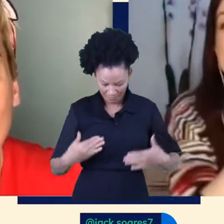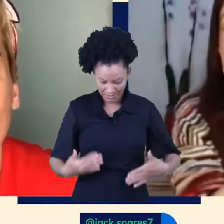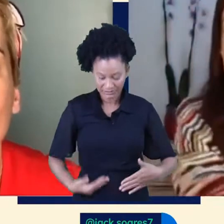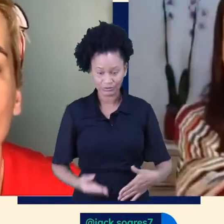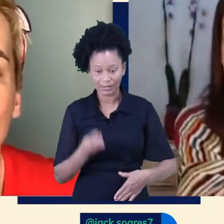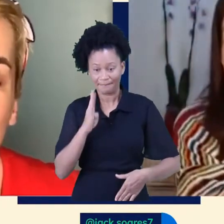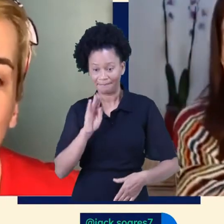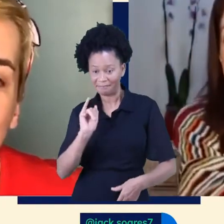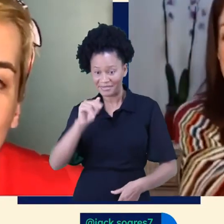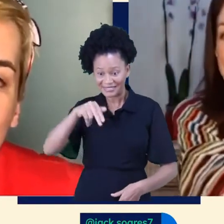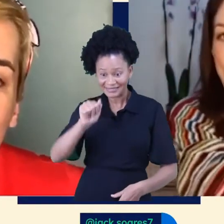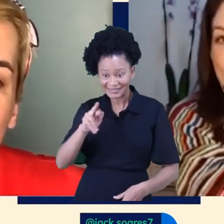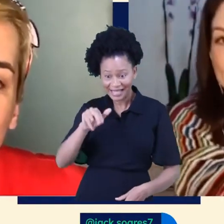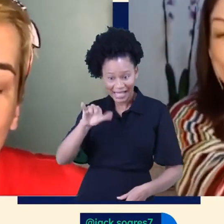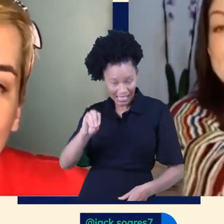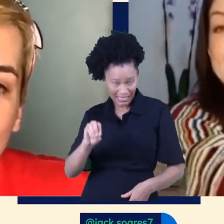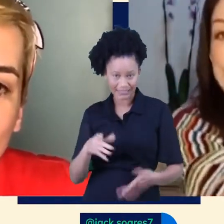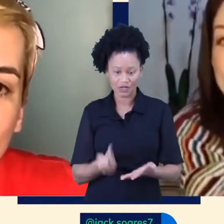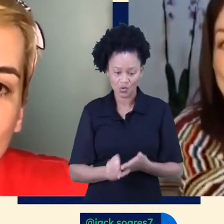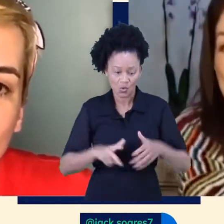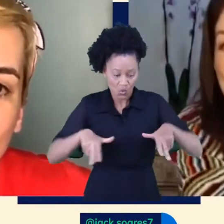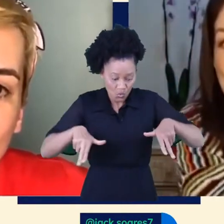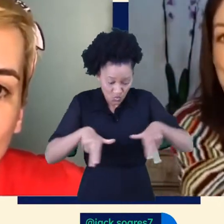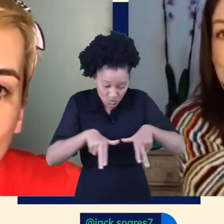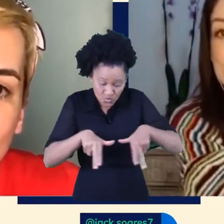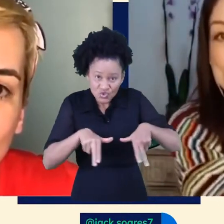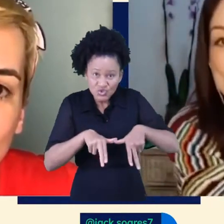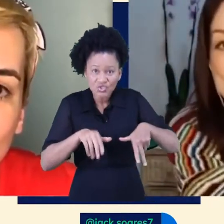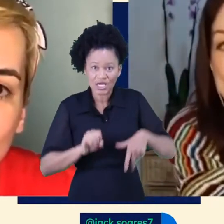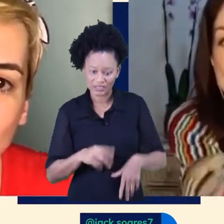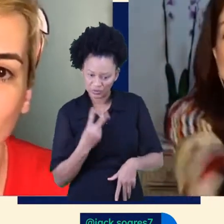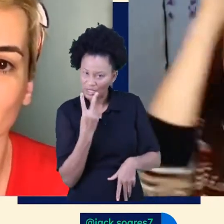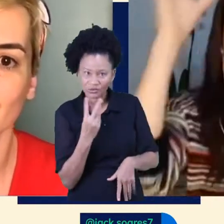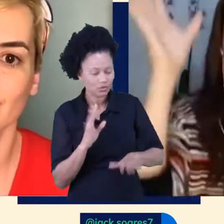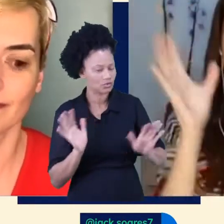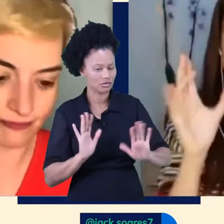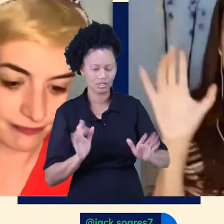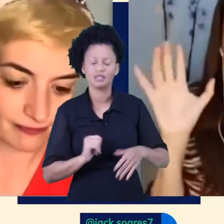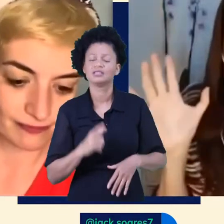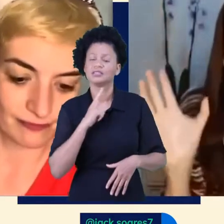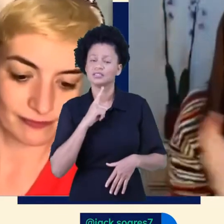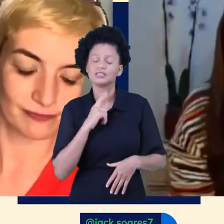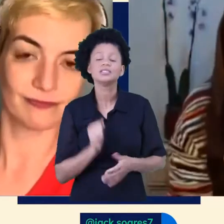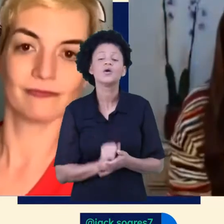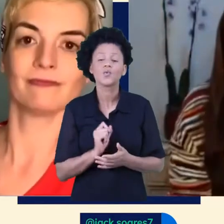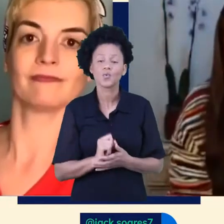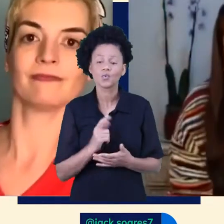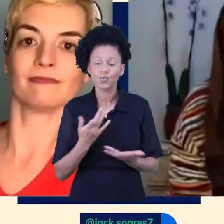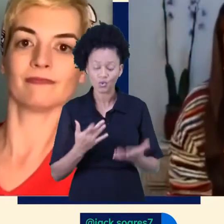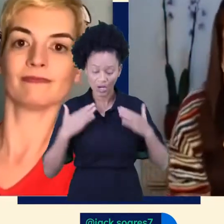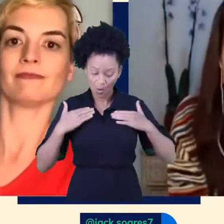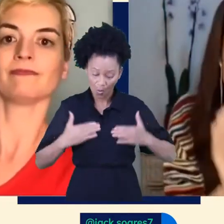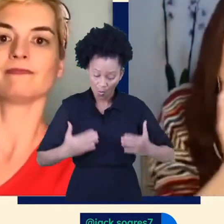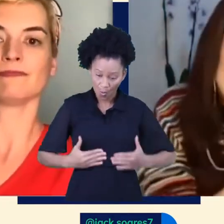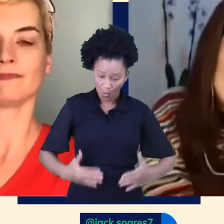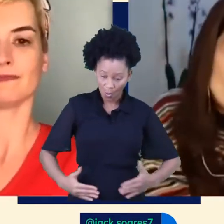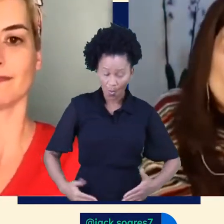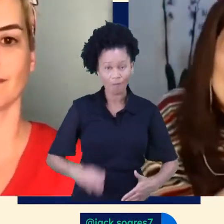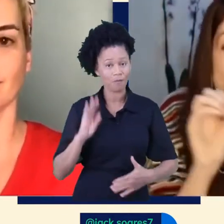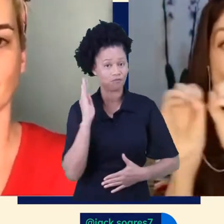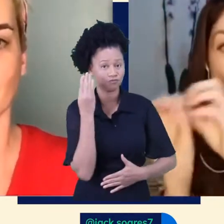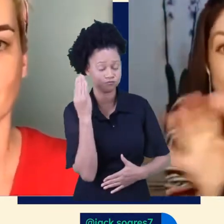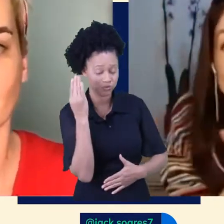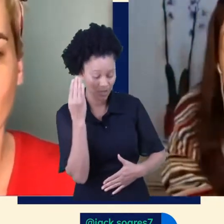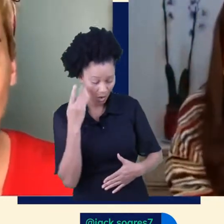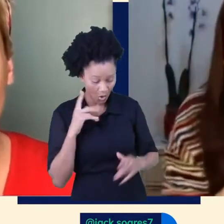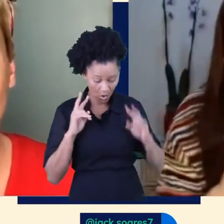quanto sexo biológico a gente está falando de anatomia, fisiologia, do que a gente vê do formato do corpo, né? A gente está falando de